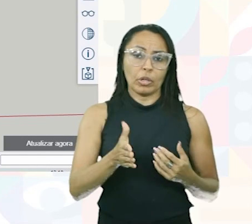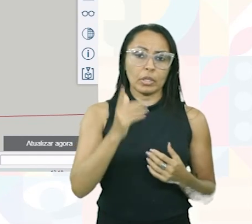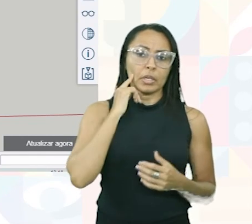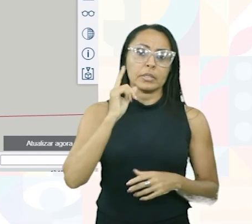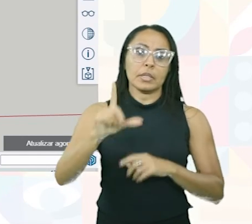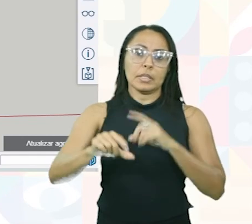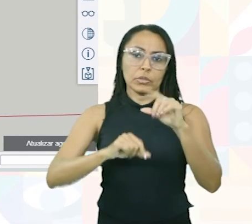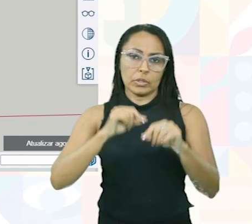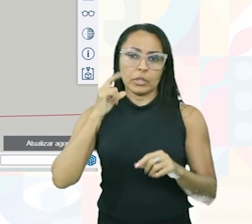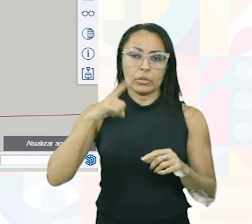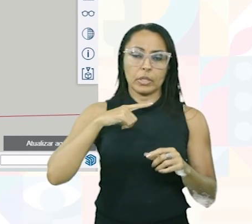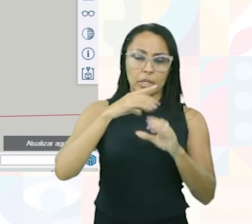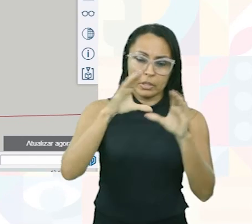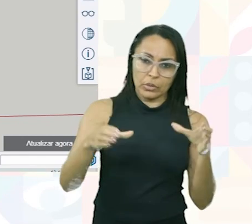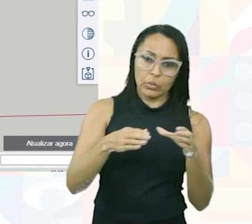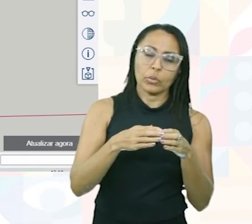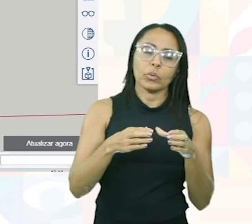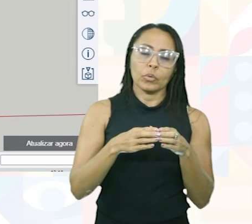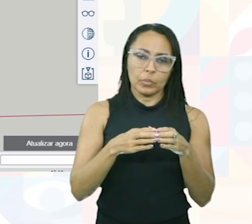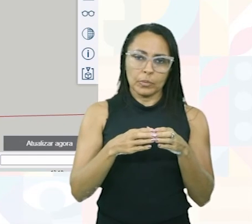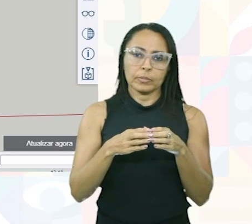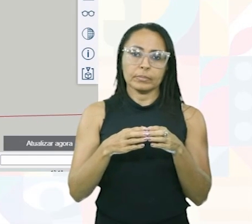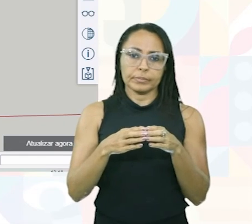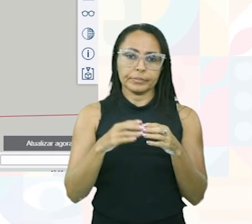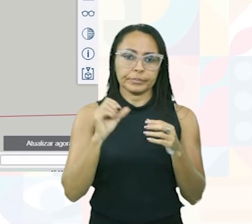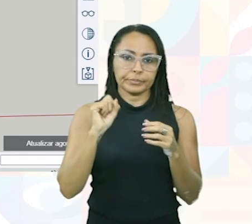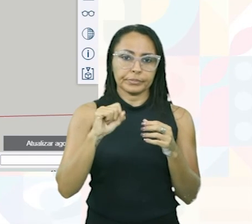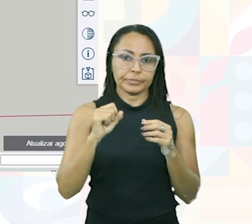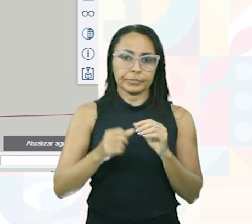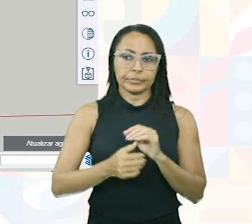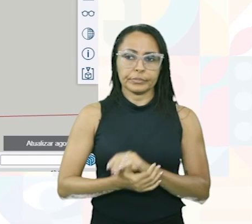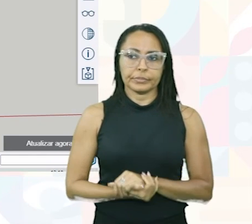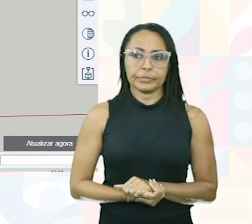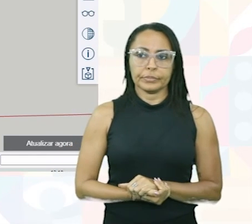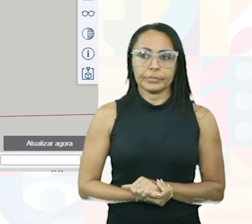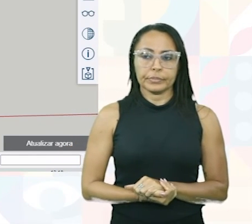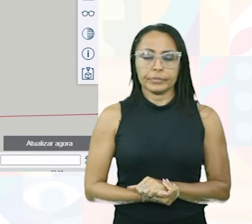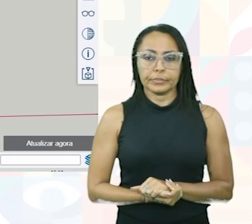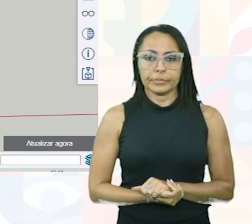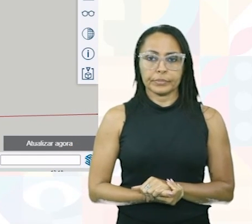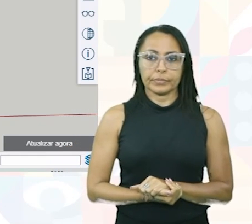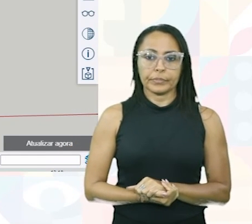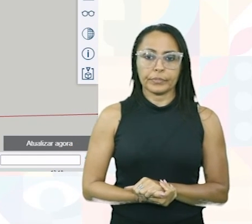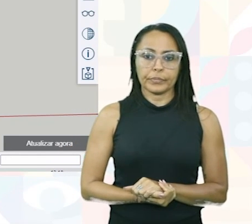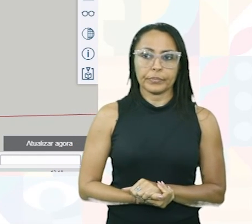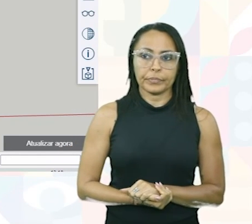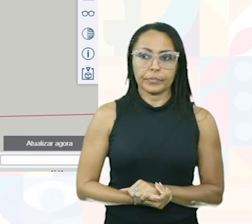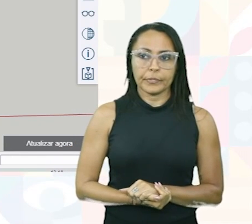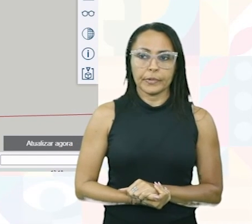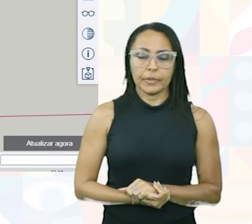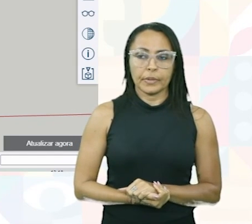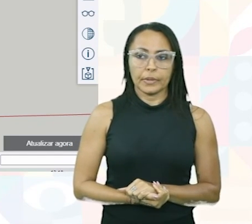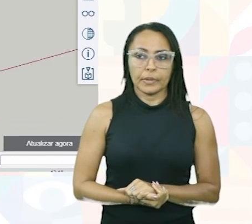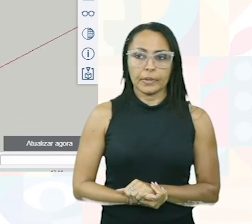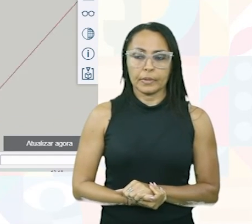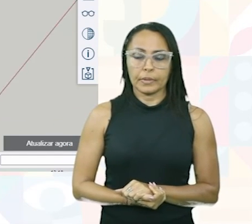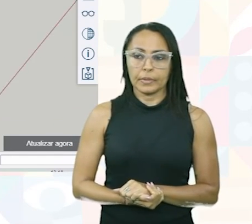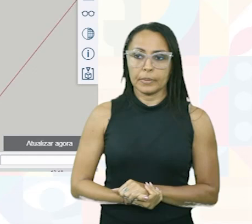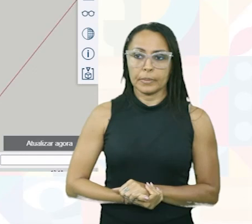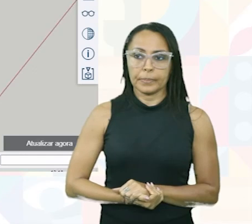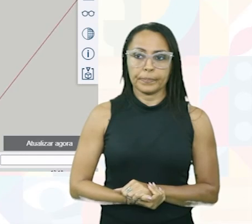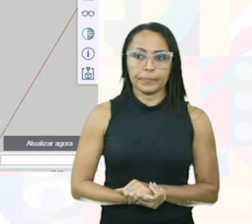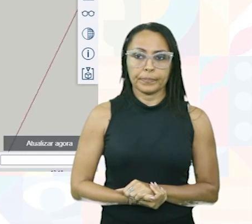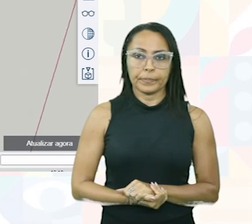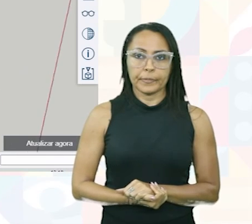tem um grupo criado. A gente vai clicar aqui no botão direito e vai desassociar. A partir